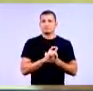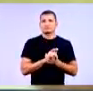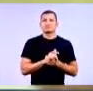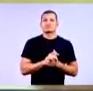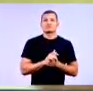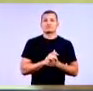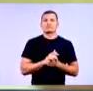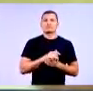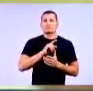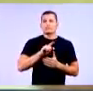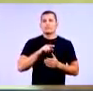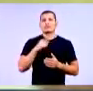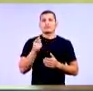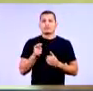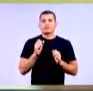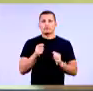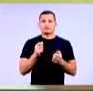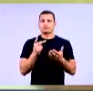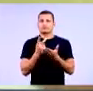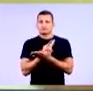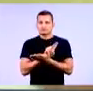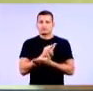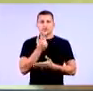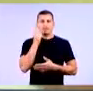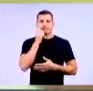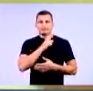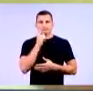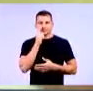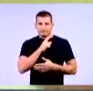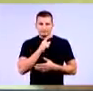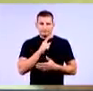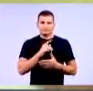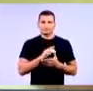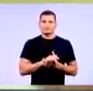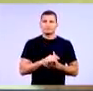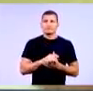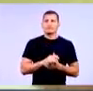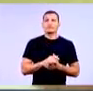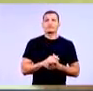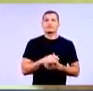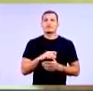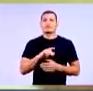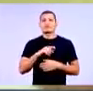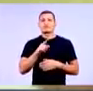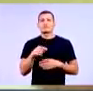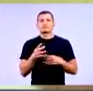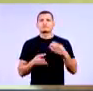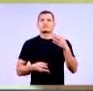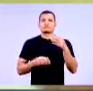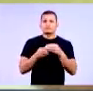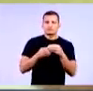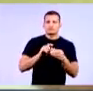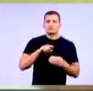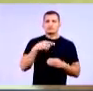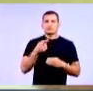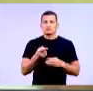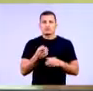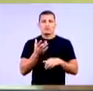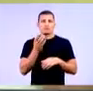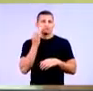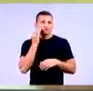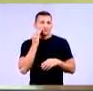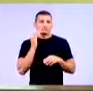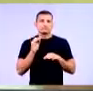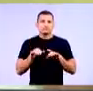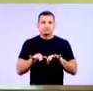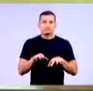fases serão falhas, né? E aí, quando chegar lá na fase da implementação, na fase do teste, você descobriu